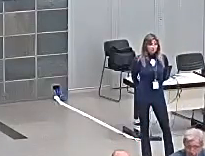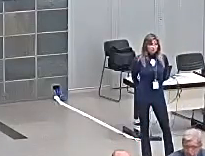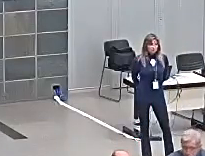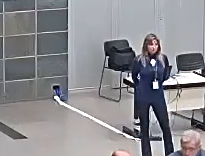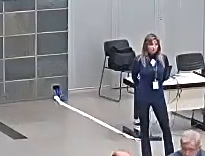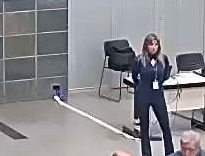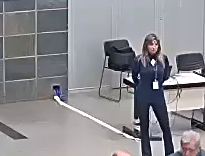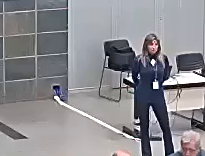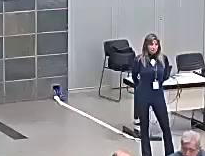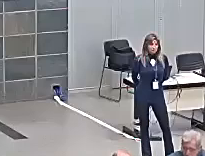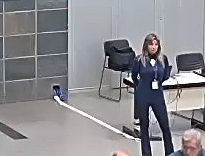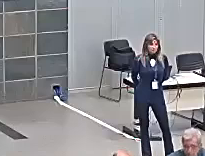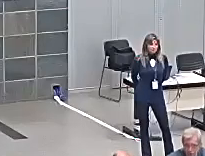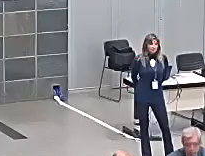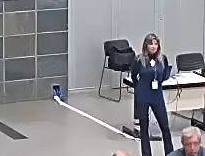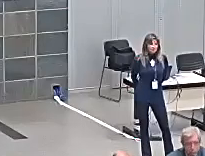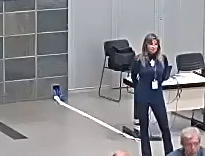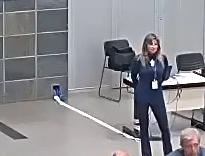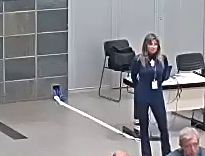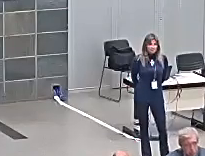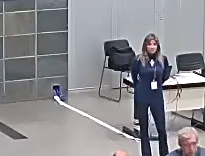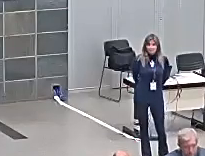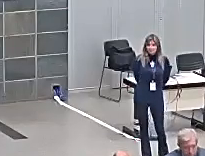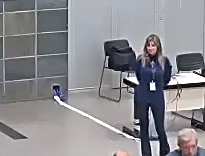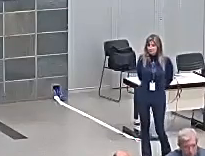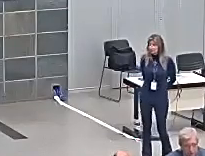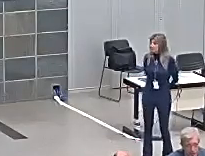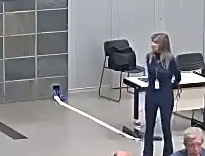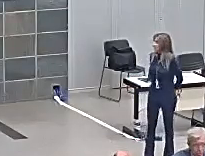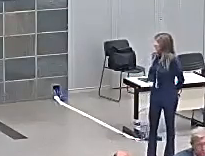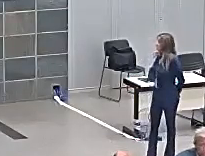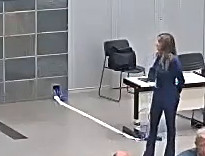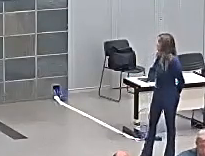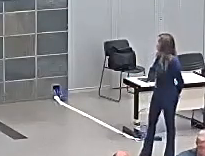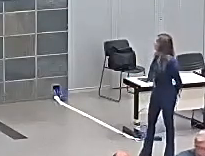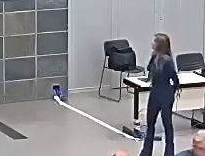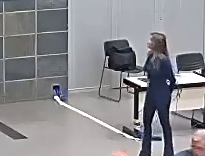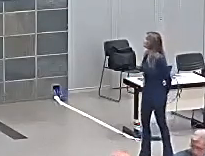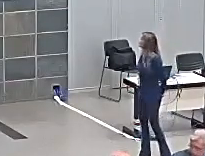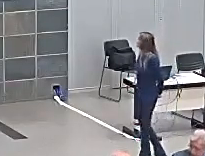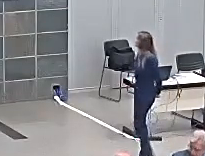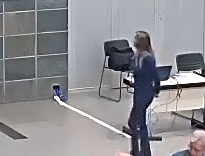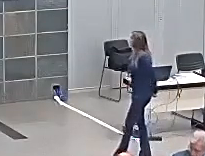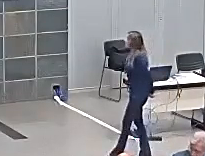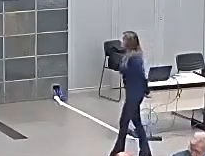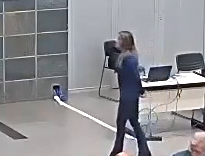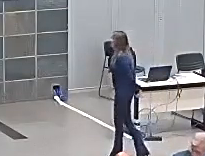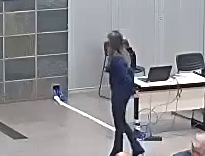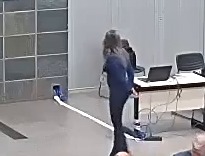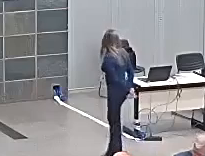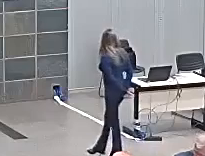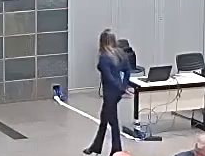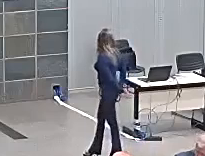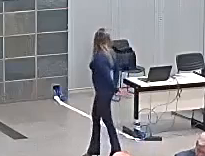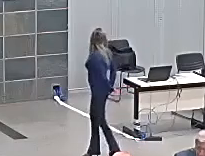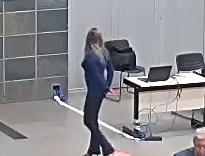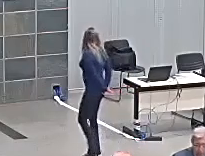além das questões dos requerimentos que vão ser aprovados na próxima reunião da comissão das